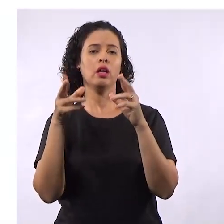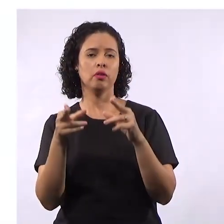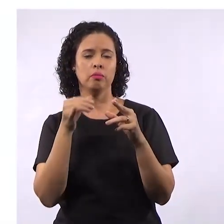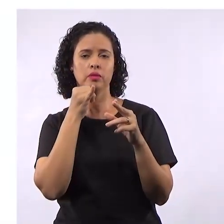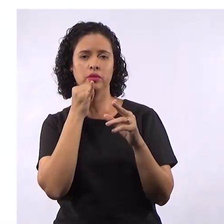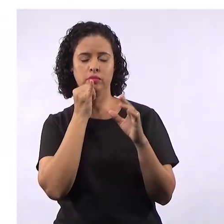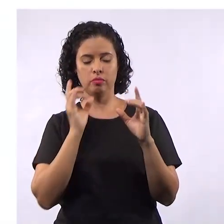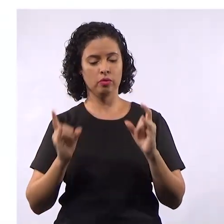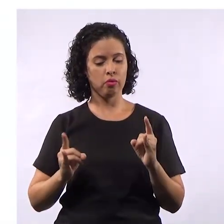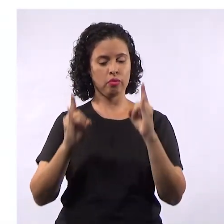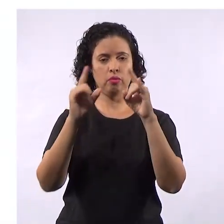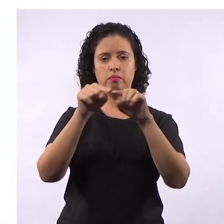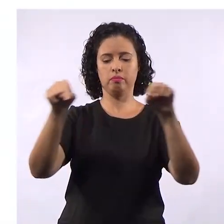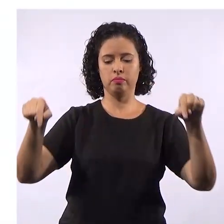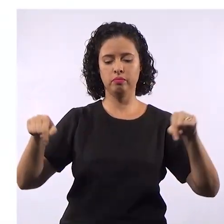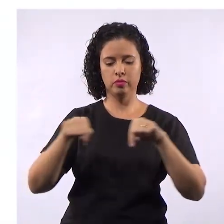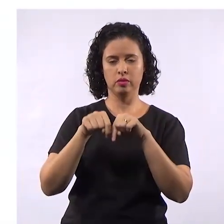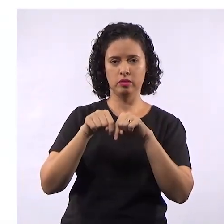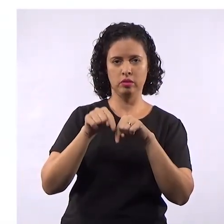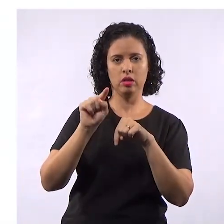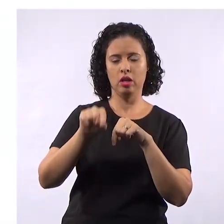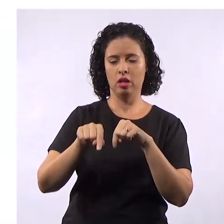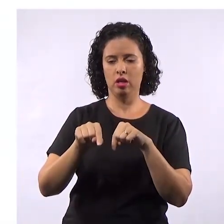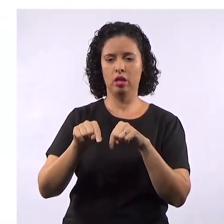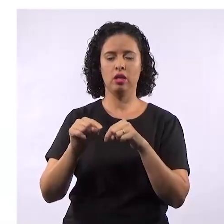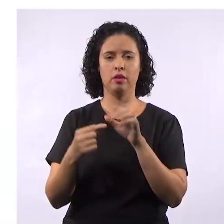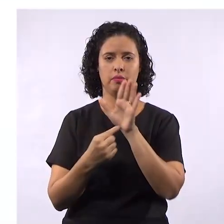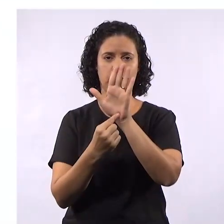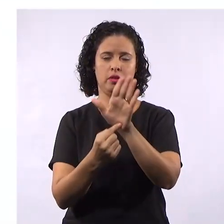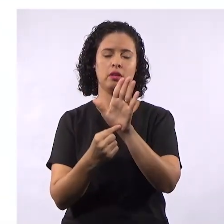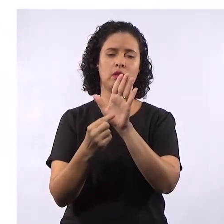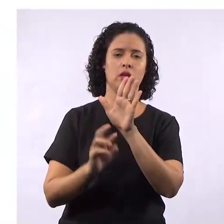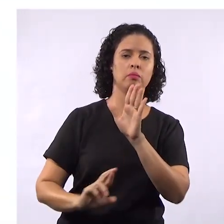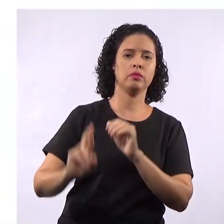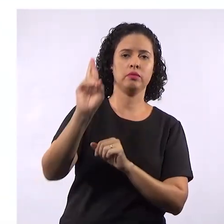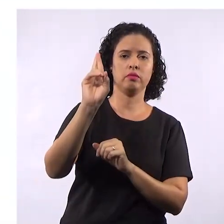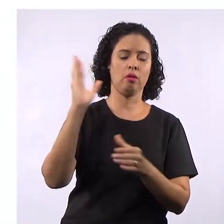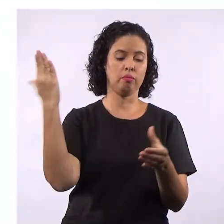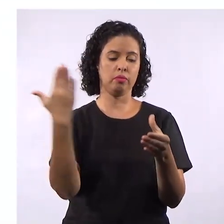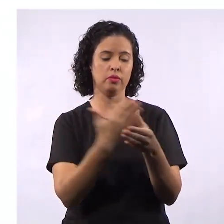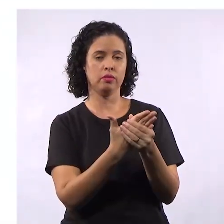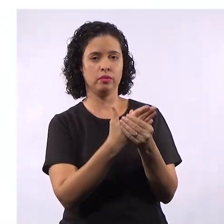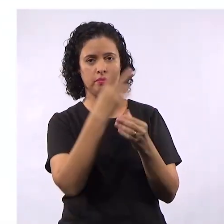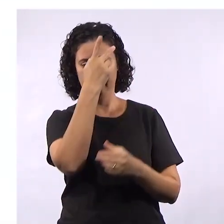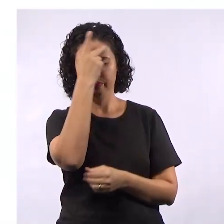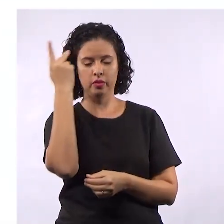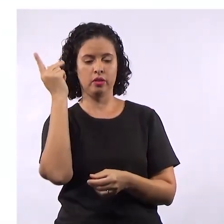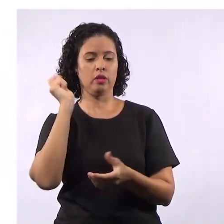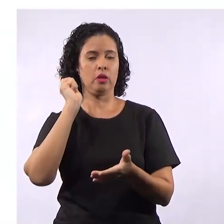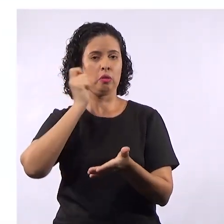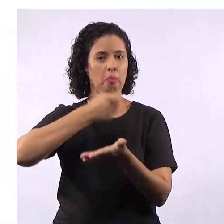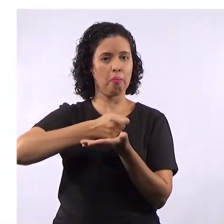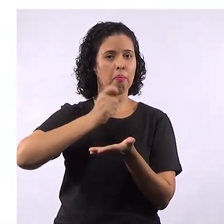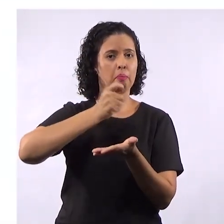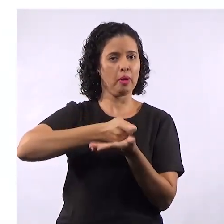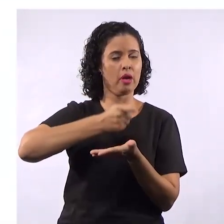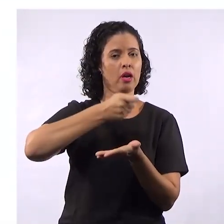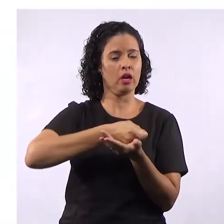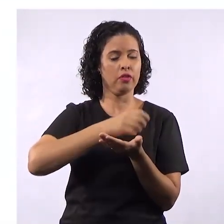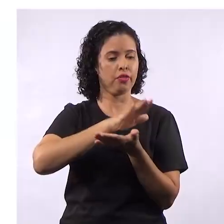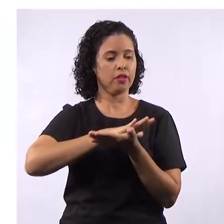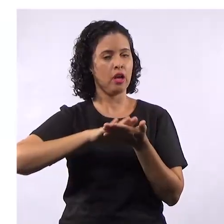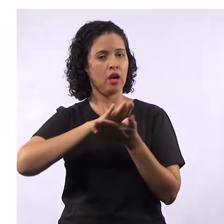houve a personalidade, tá? Então, isso é importante. Um dia, se vocês forem se aprofundar, tiverem curiosidade nessa temática,